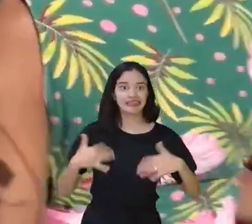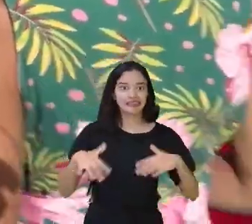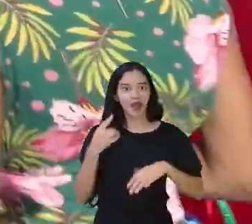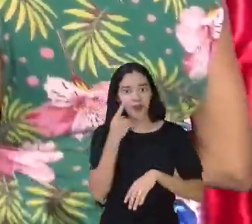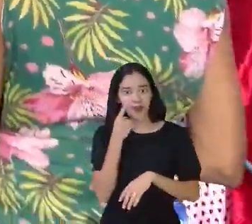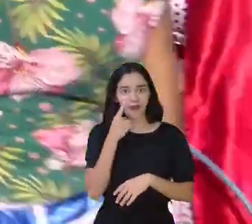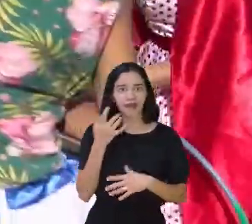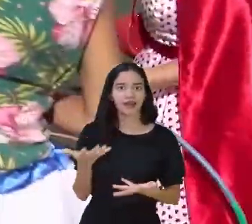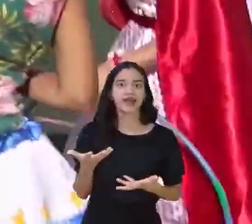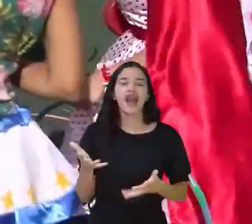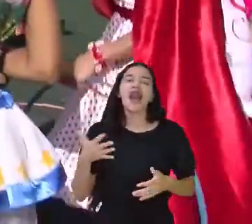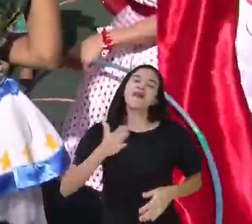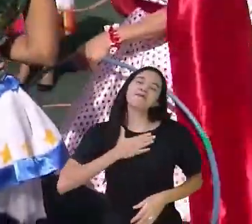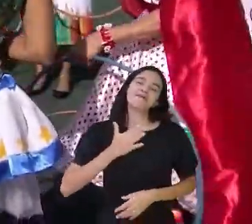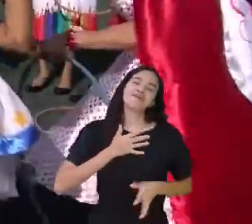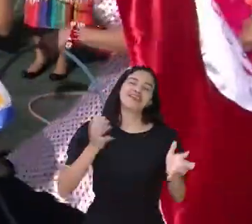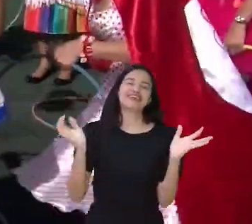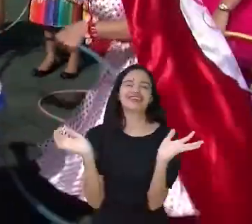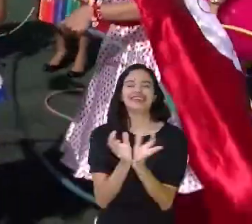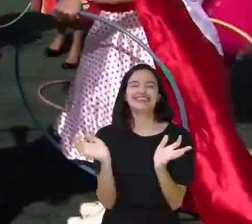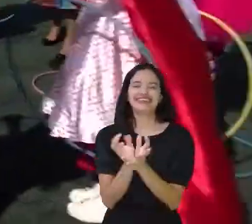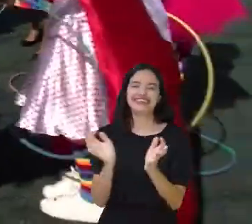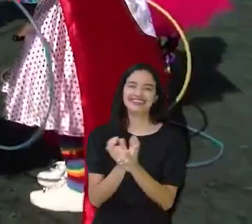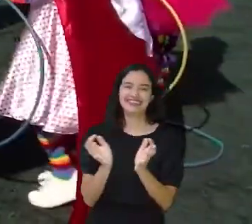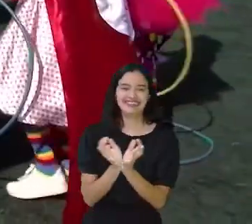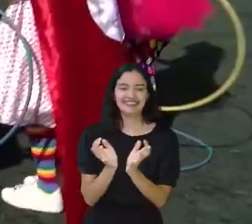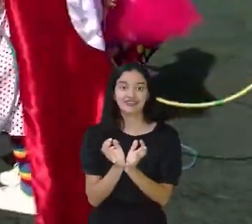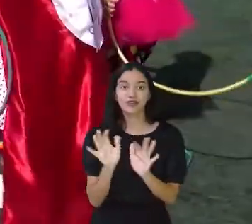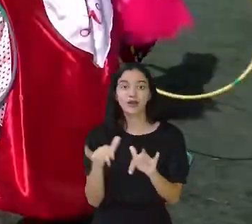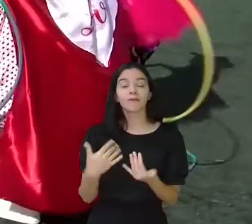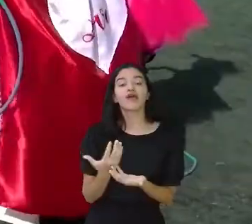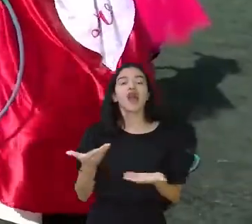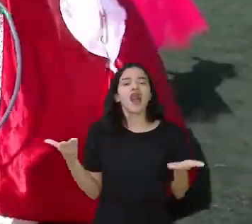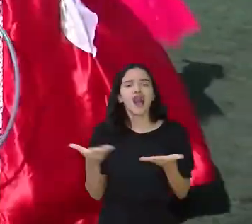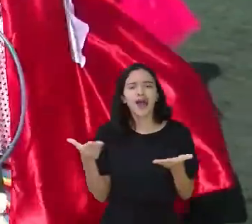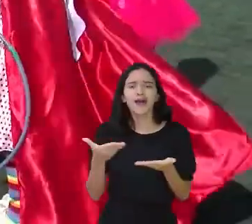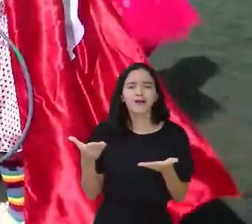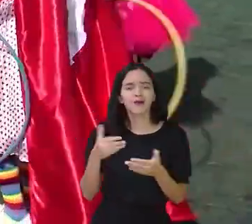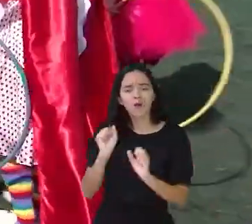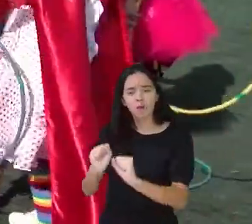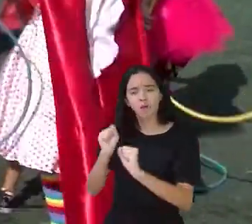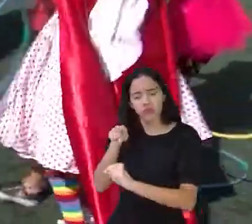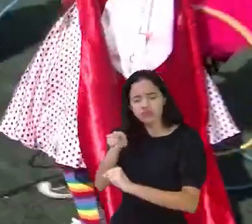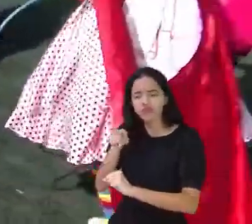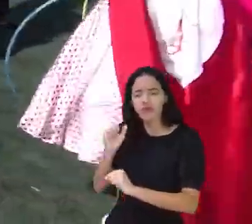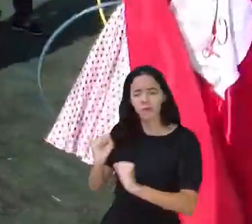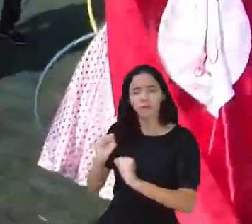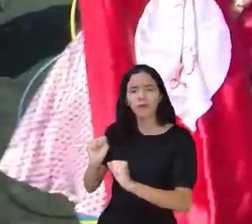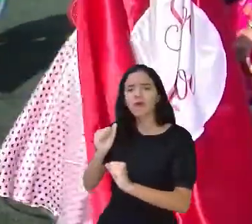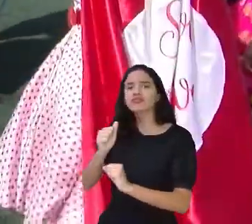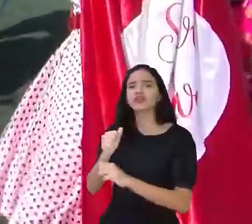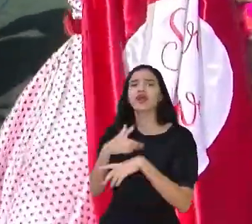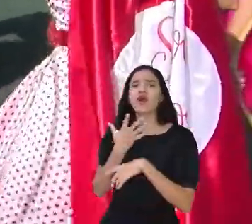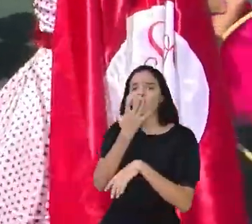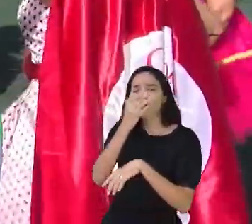parte da minha equipe. Venha. É, Serafina, pode ser amarelo, Serafina? Vê, Serafina. Você